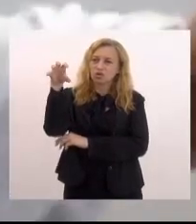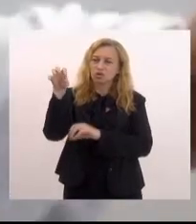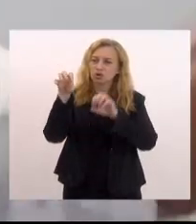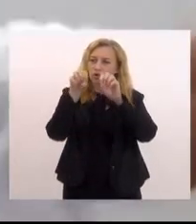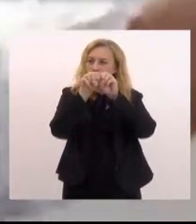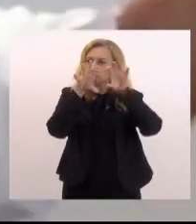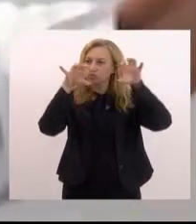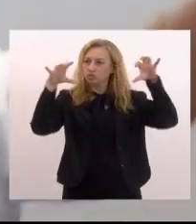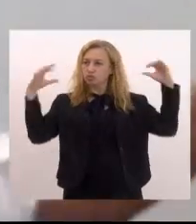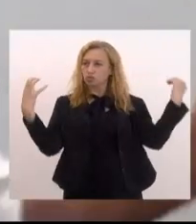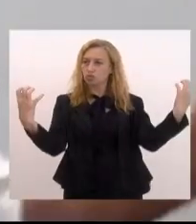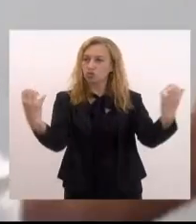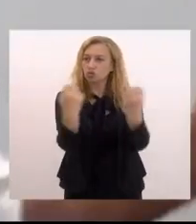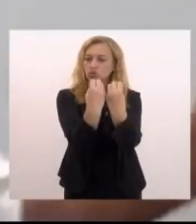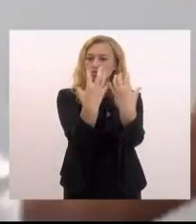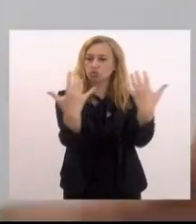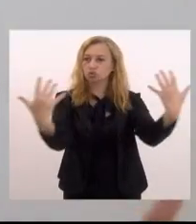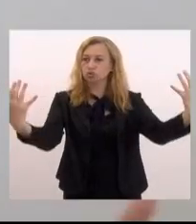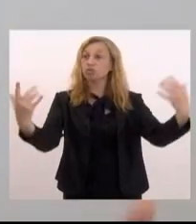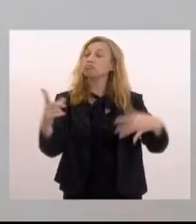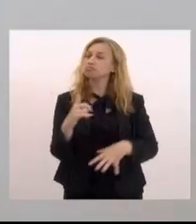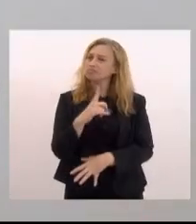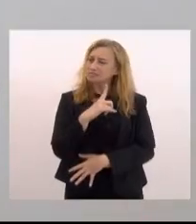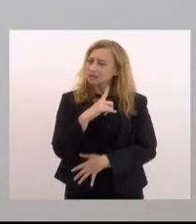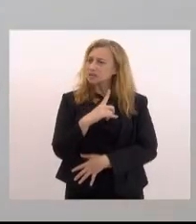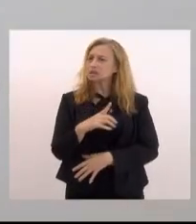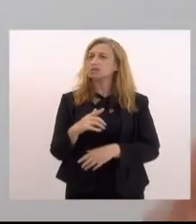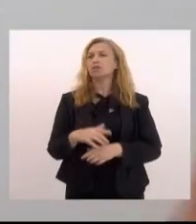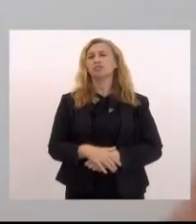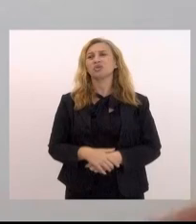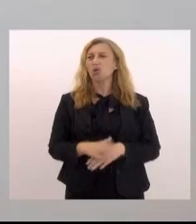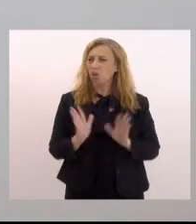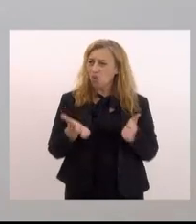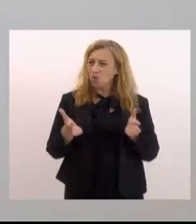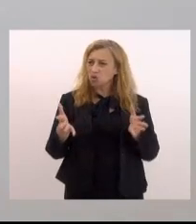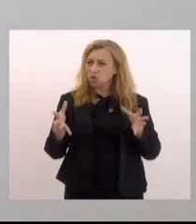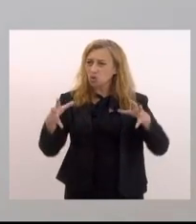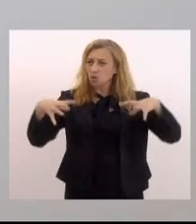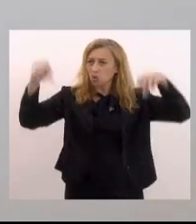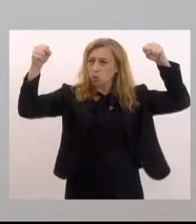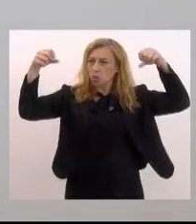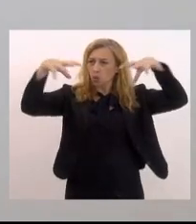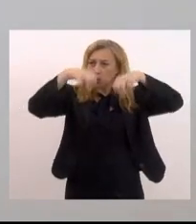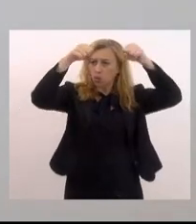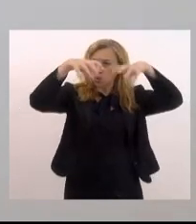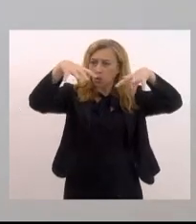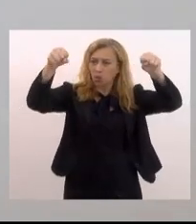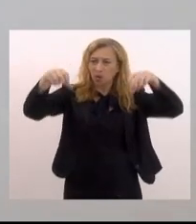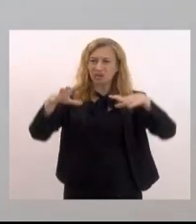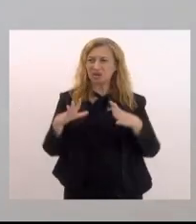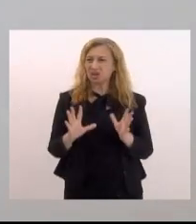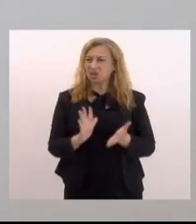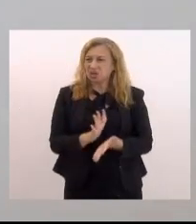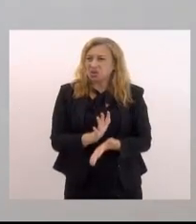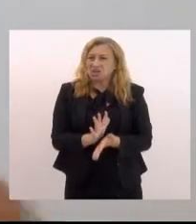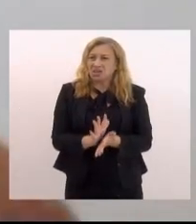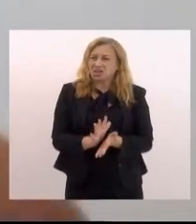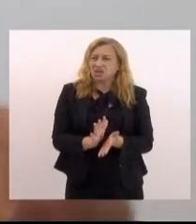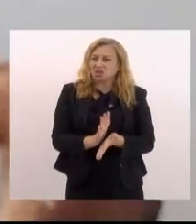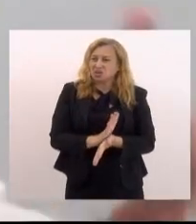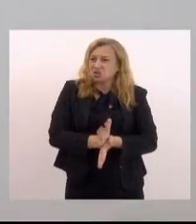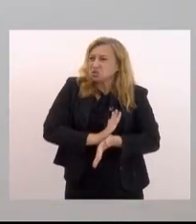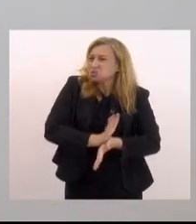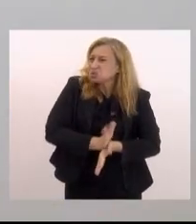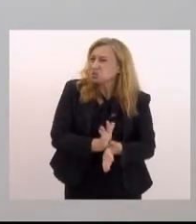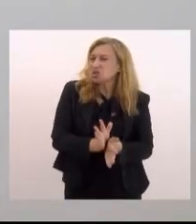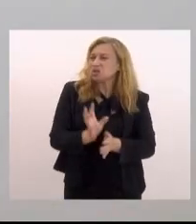clarear, deixar claro o trajeto. Então, hoje está tudo depredado,